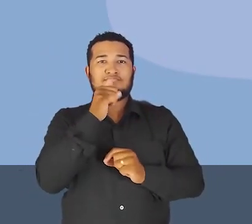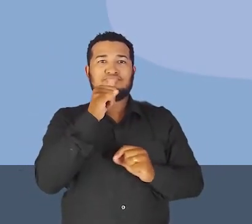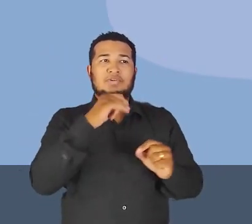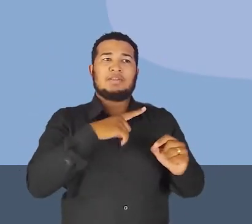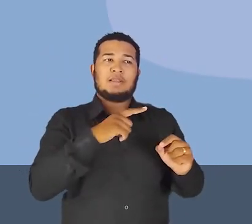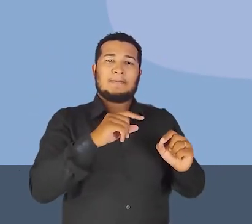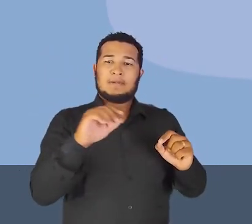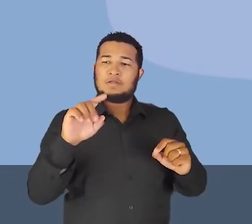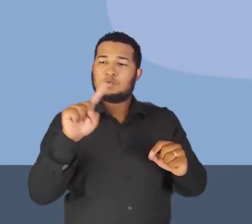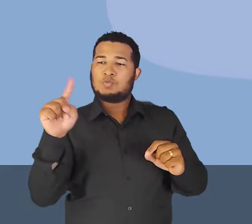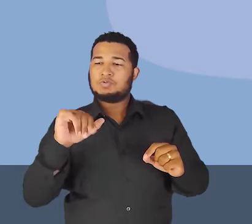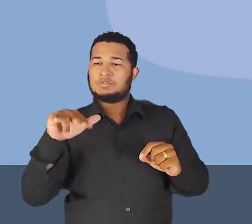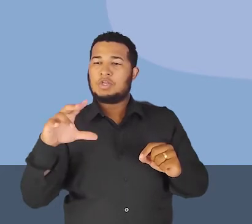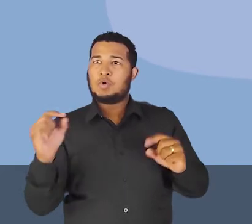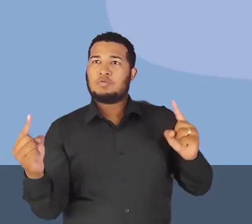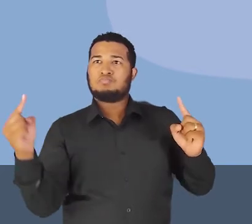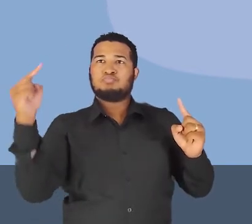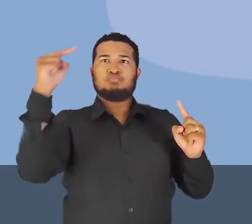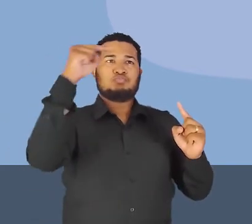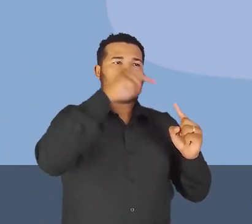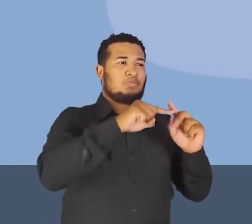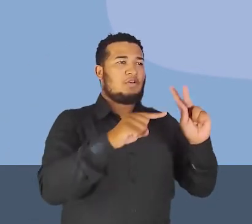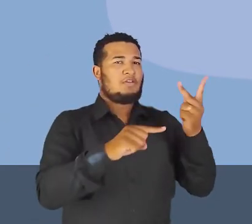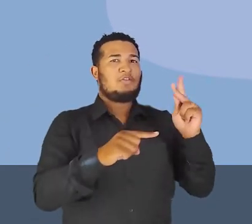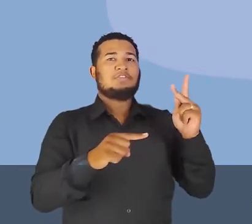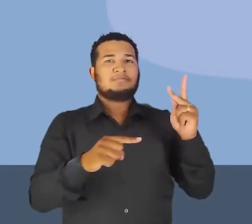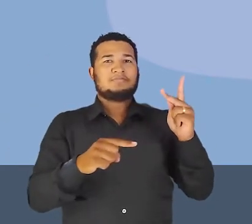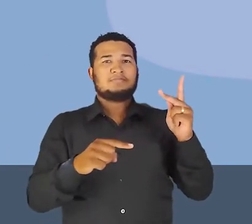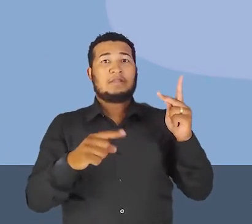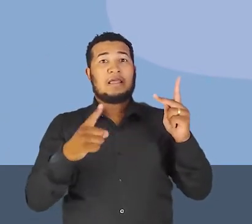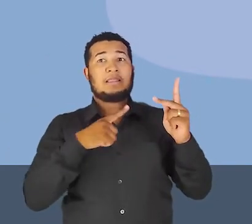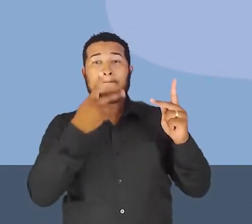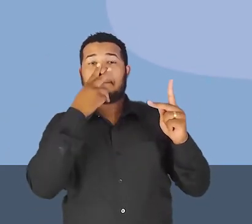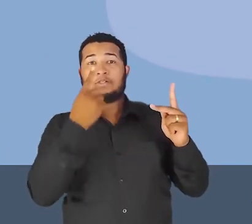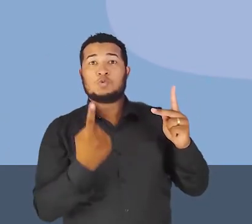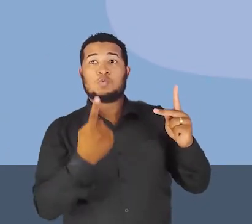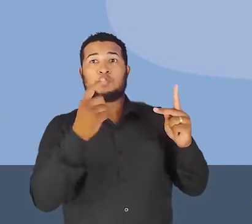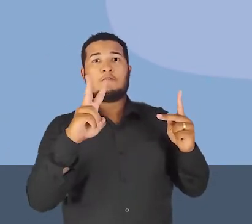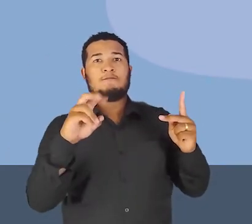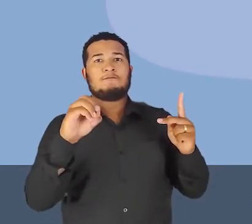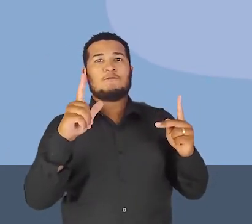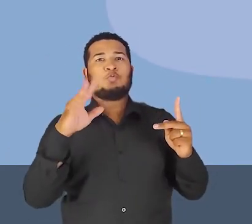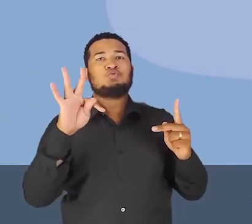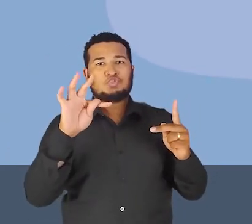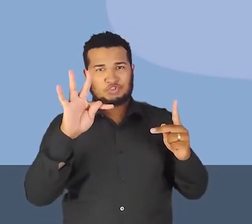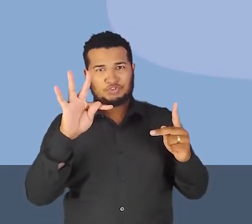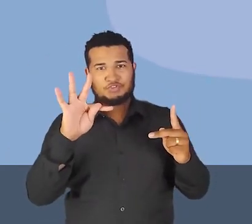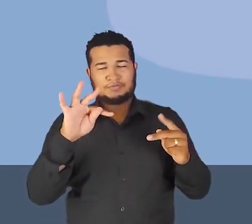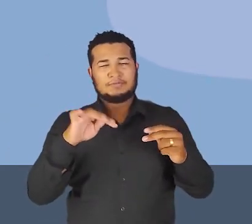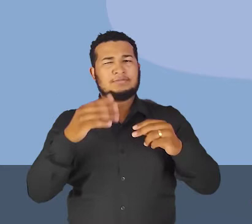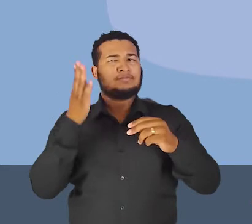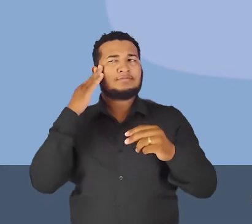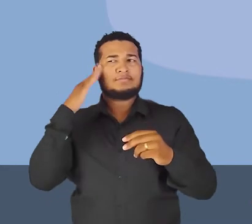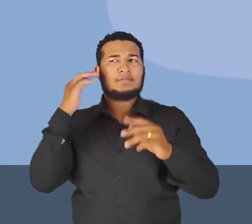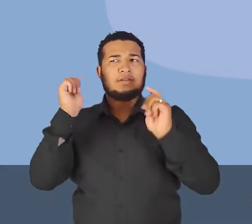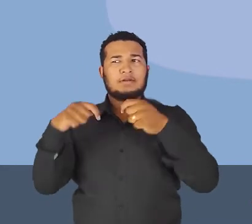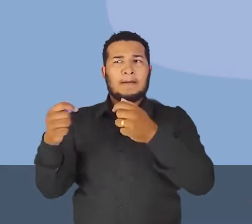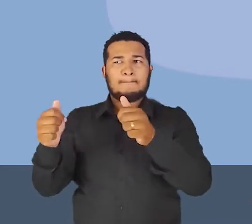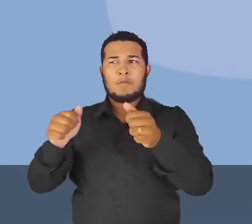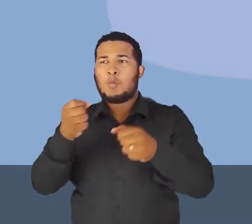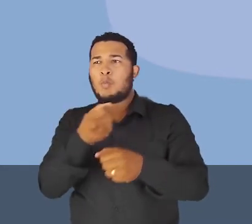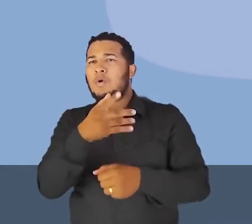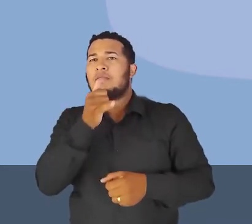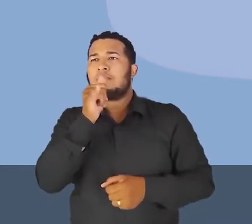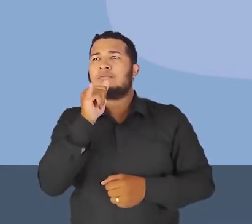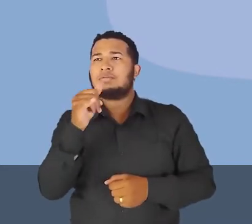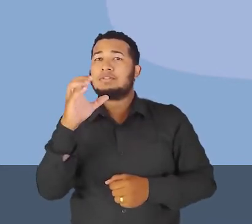ela vai do zinco para o hidrogênio. Aí eu tenho ali um voltímetro e eu vou conseguir medir a tensão que está passando ali,